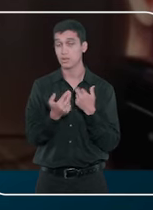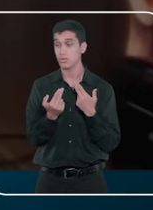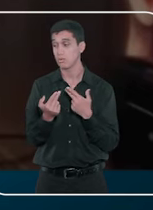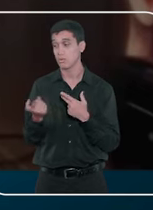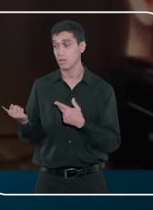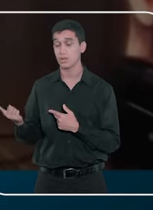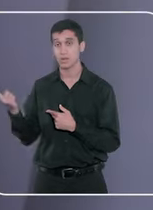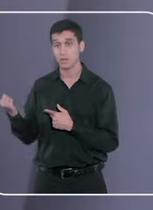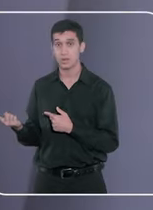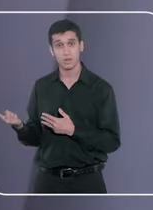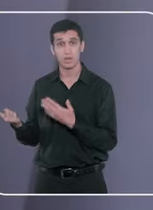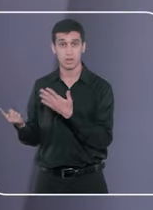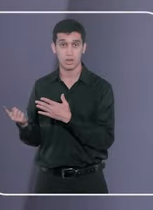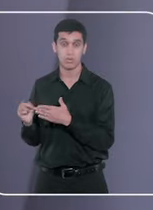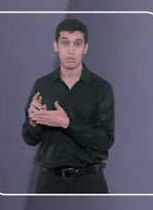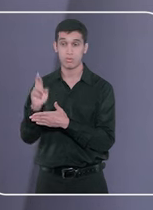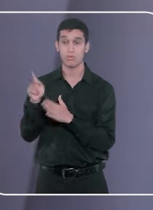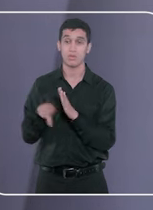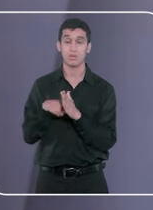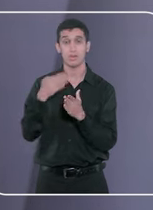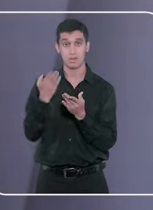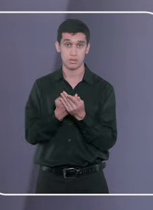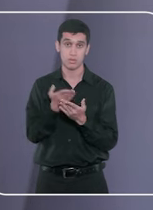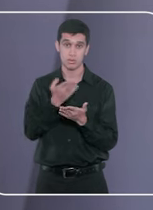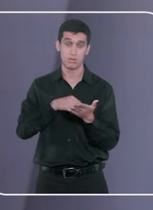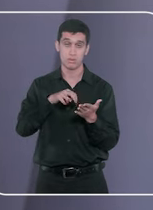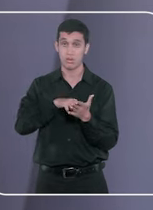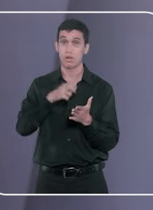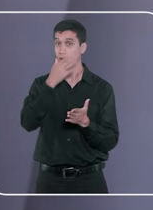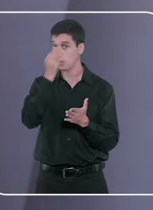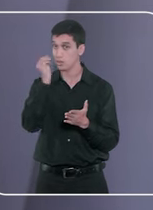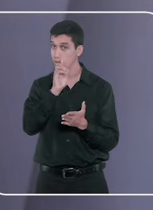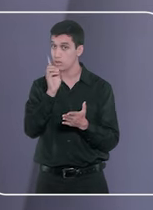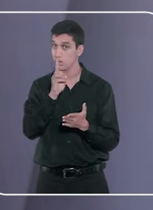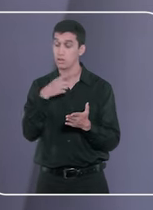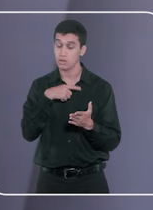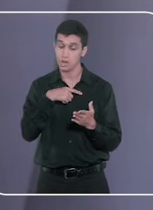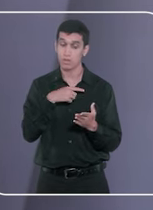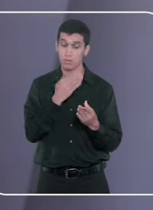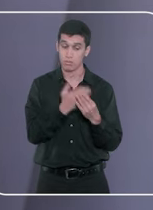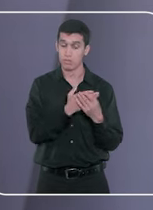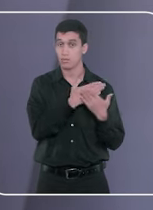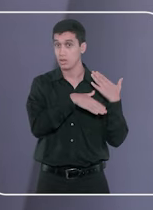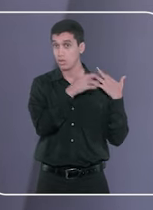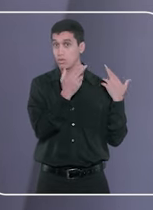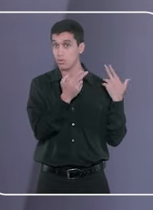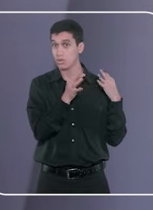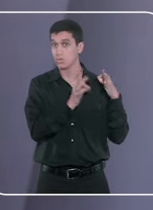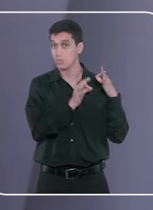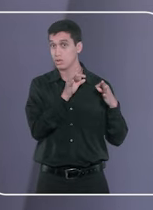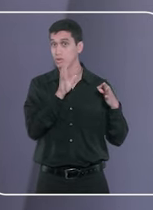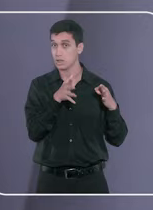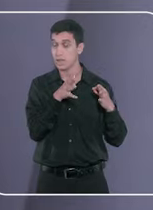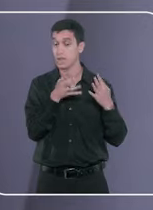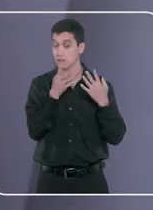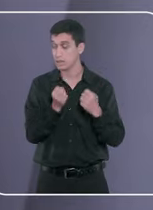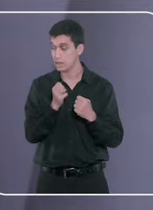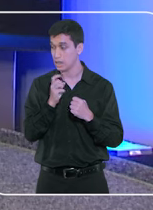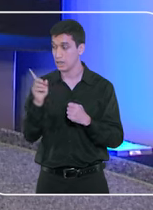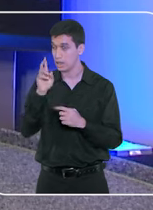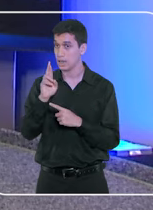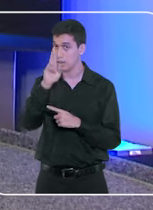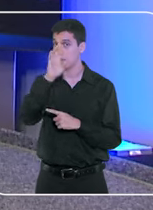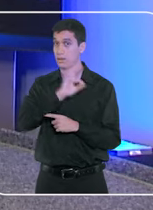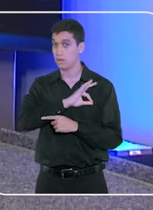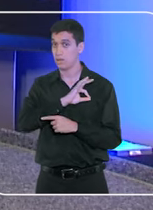ele é o titular da ação penal. Não esqueçamos, existe precedente no sentido de se autorizar o delegado de polícia